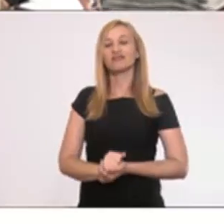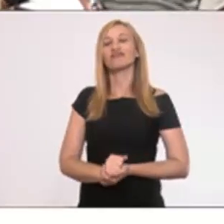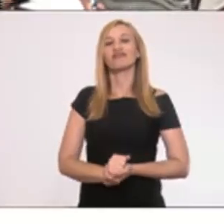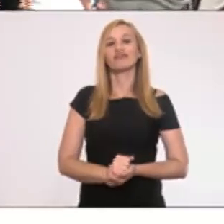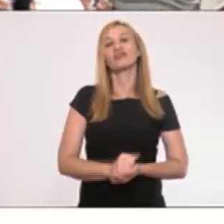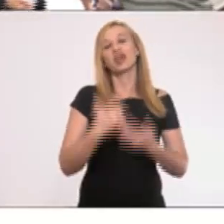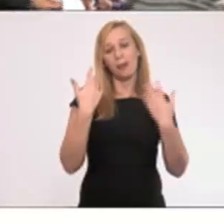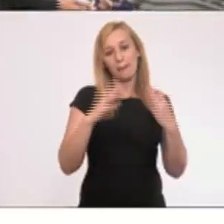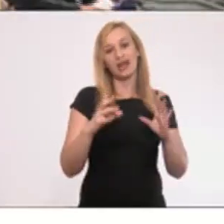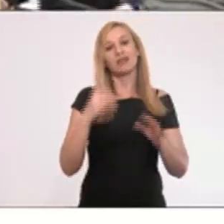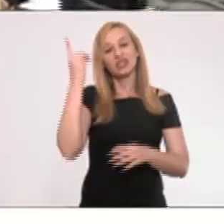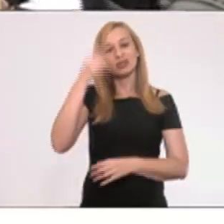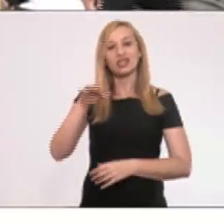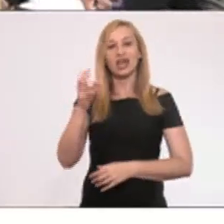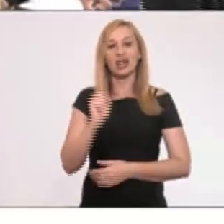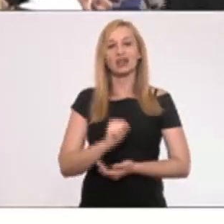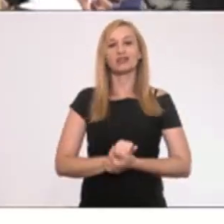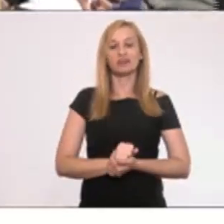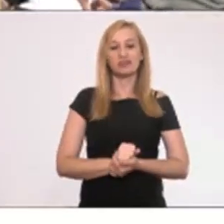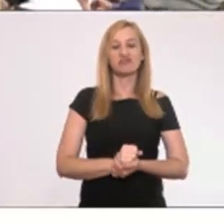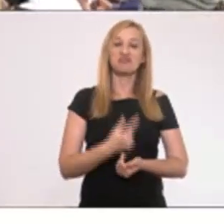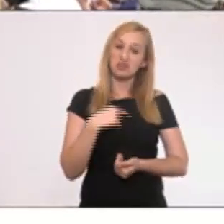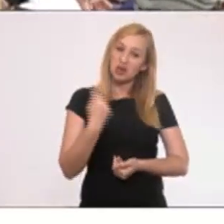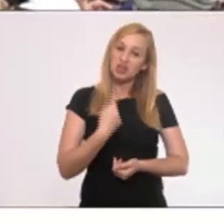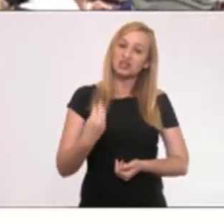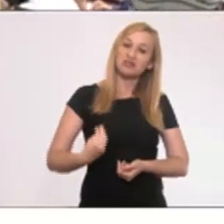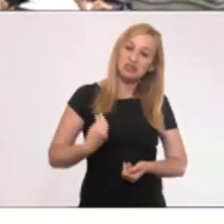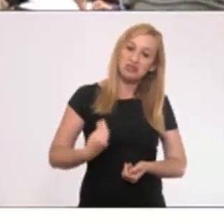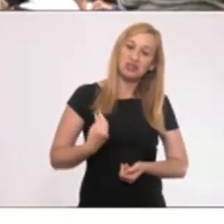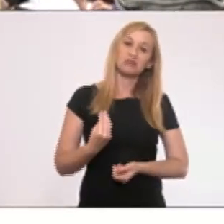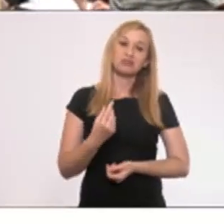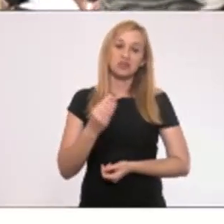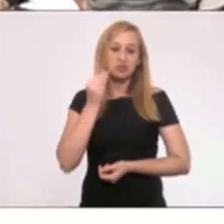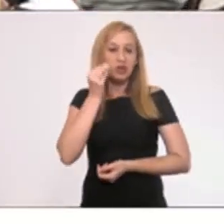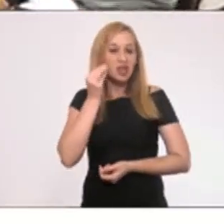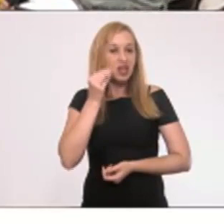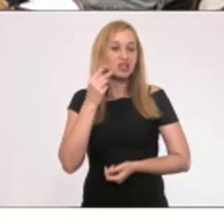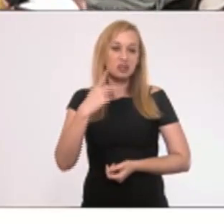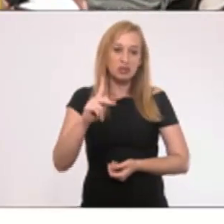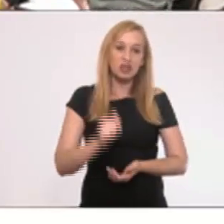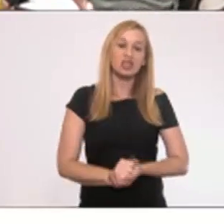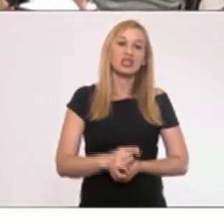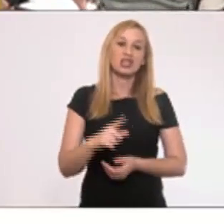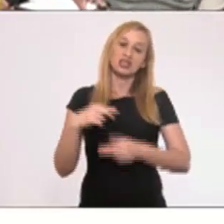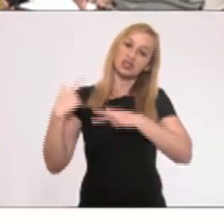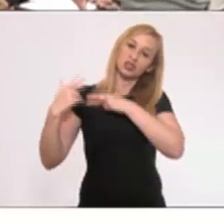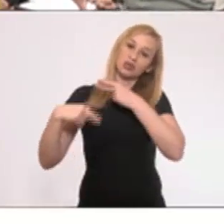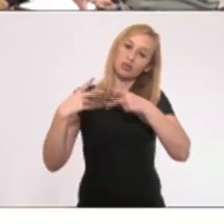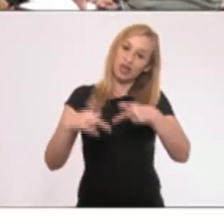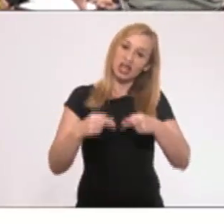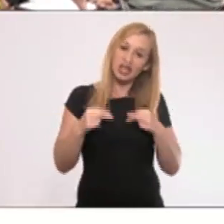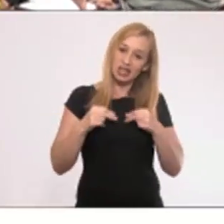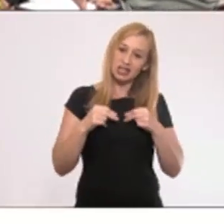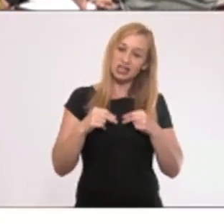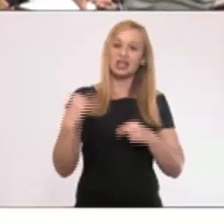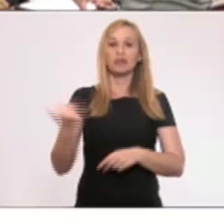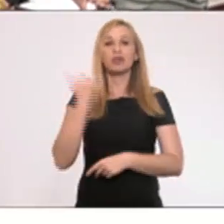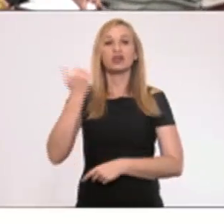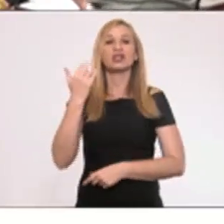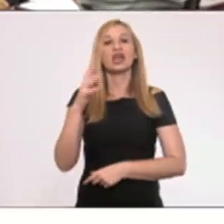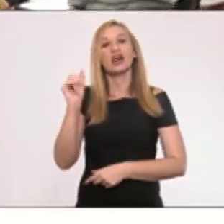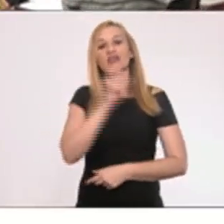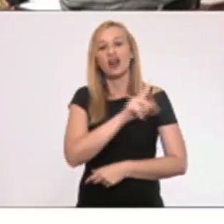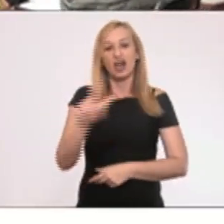Carlos Caiado, parabéns. Nós convivemos com ele e que ele teve uma herança, deixou uma herança importante, que é o vereador Rafael